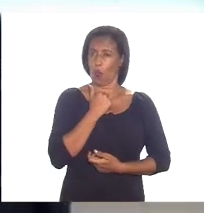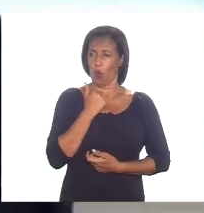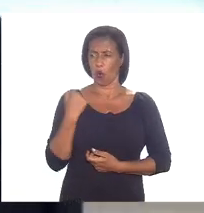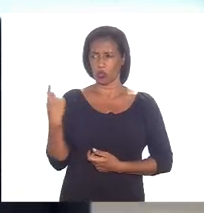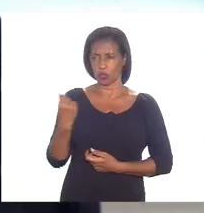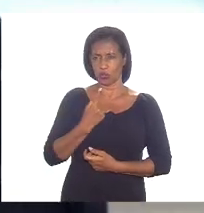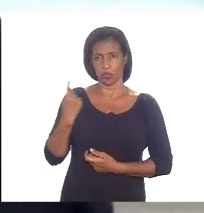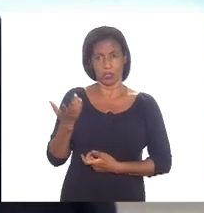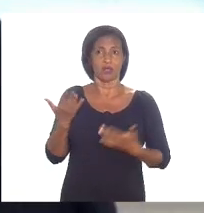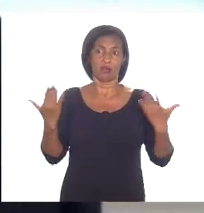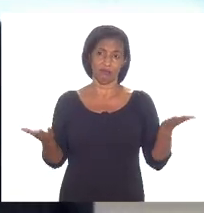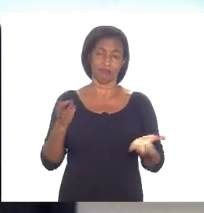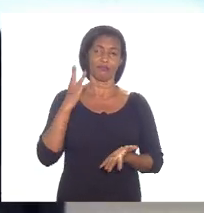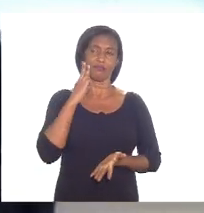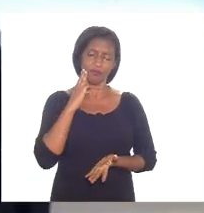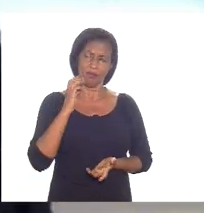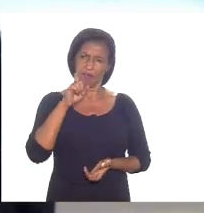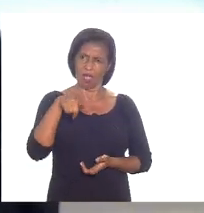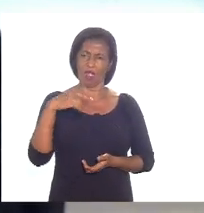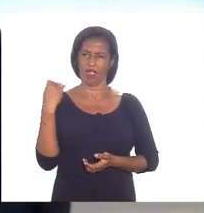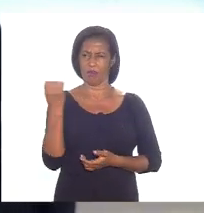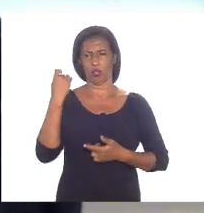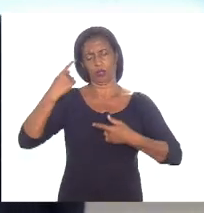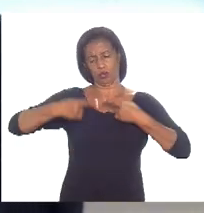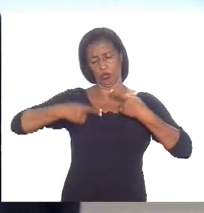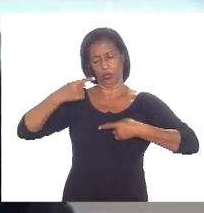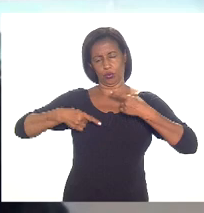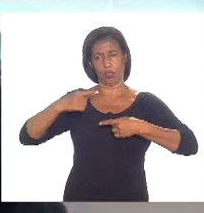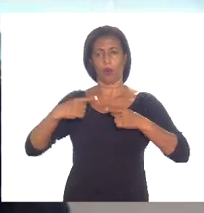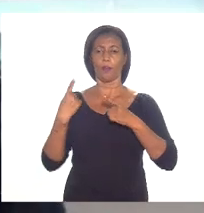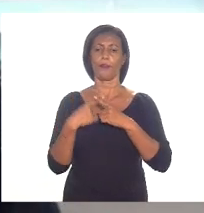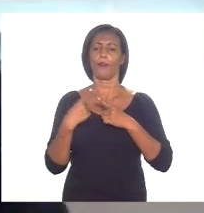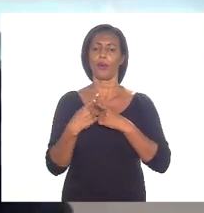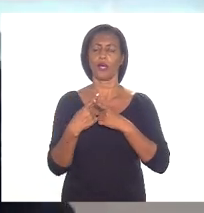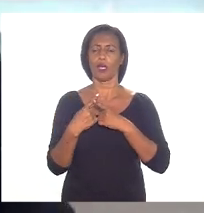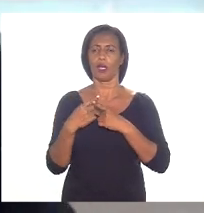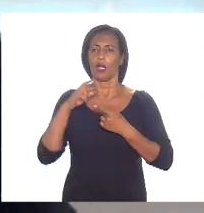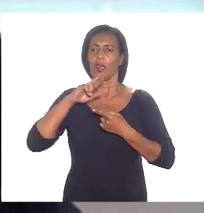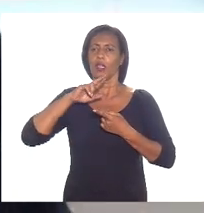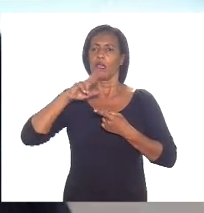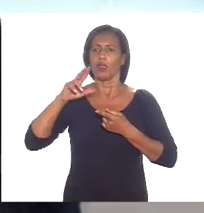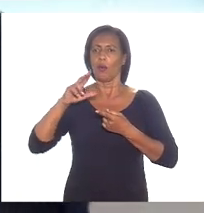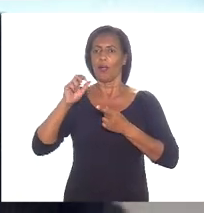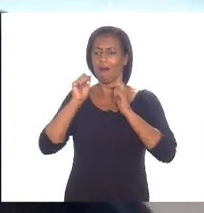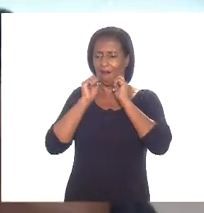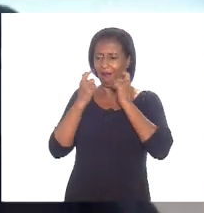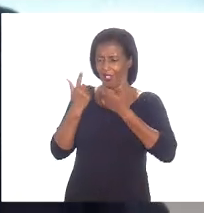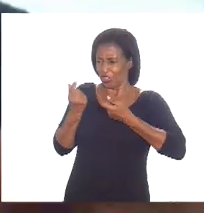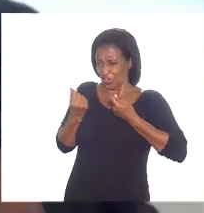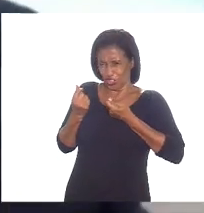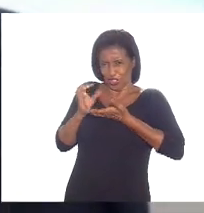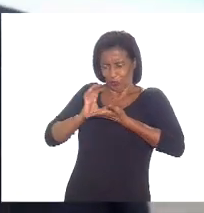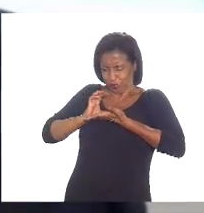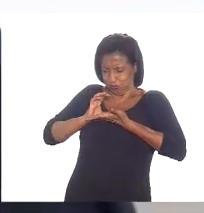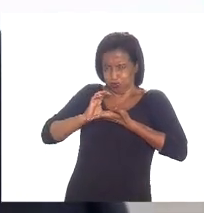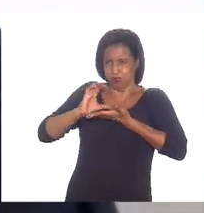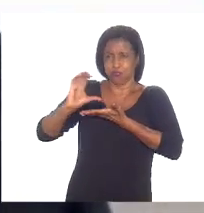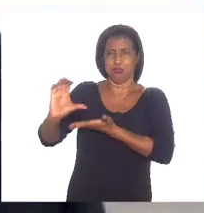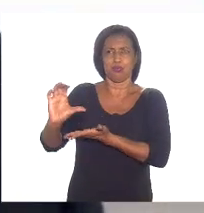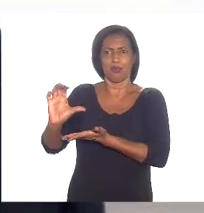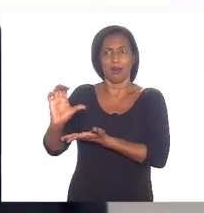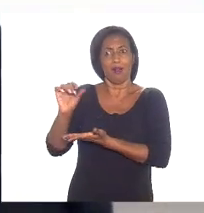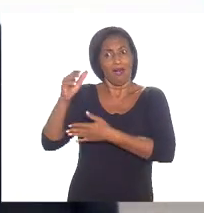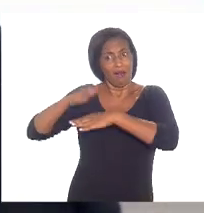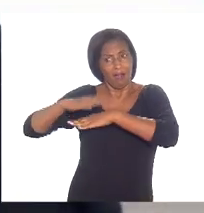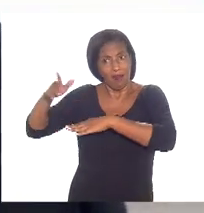aí, Valdec, é importante a discussão, deputado Valdec, porque não é um financiamento da Assembleia para fazer aquilo que a UFRJ